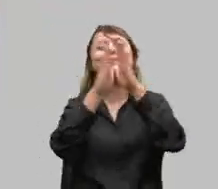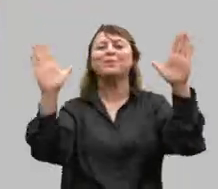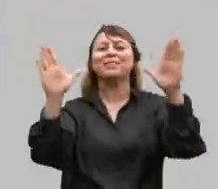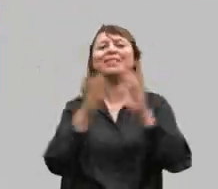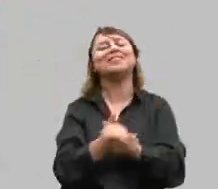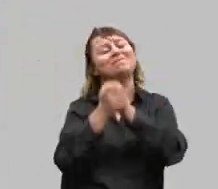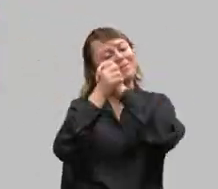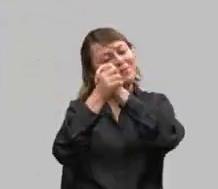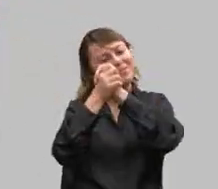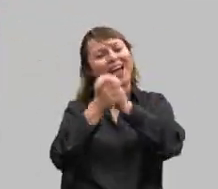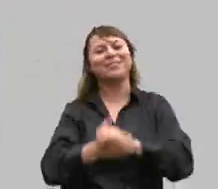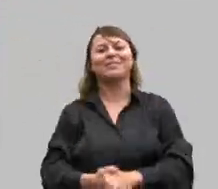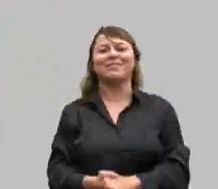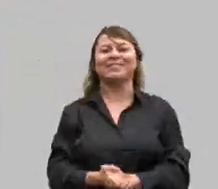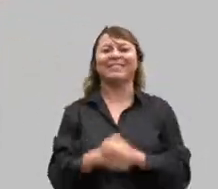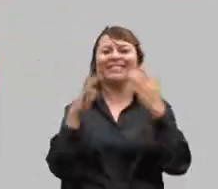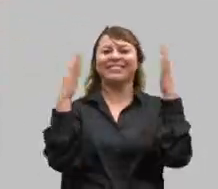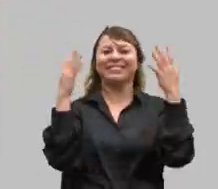sucesso